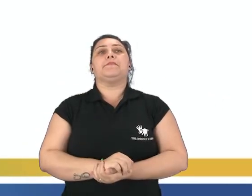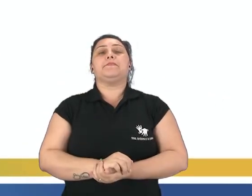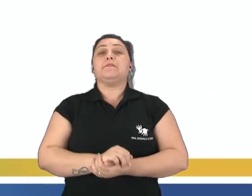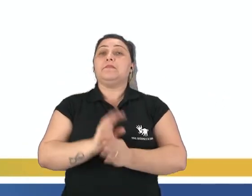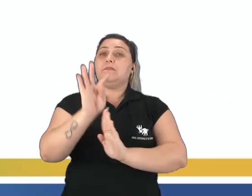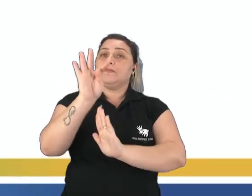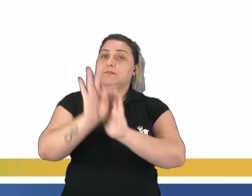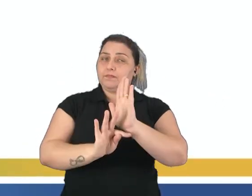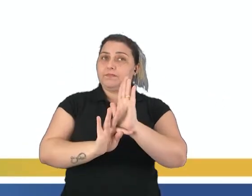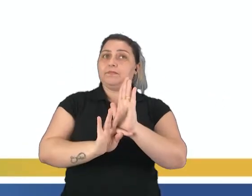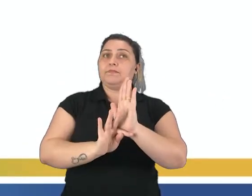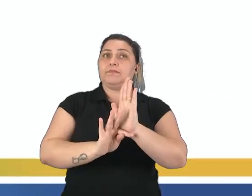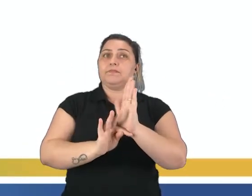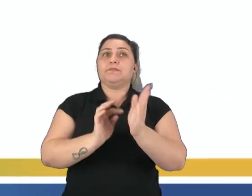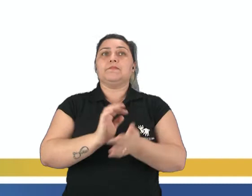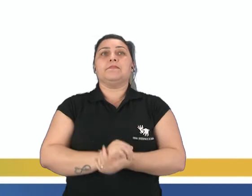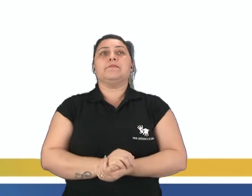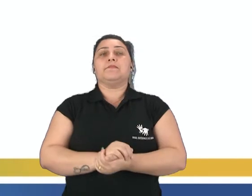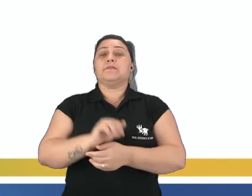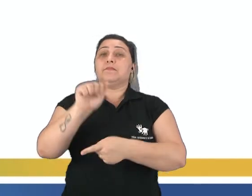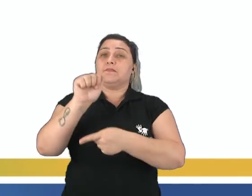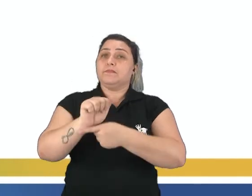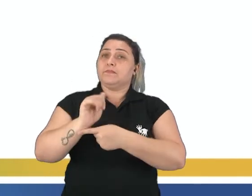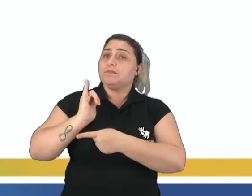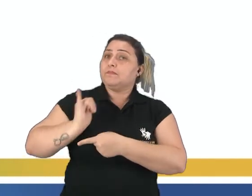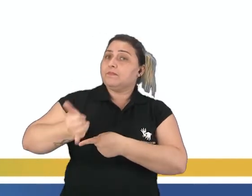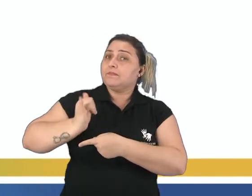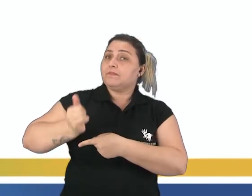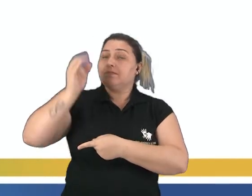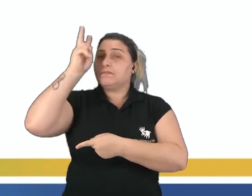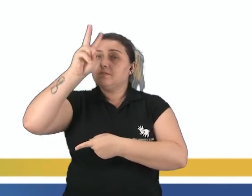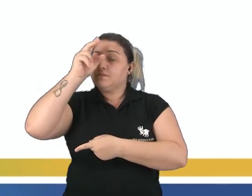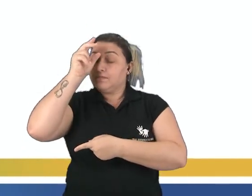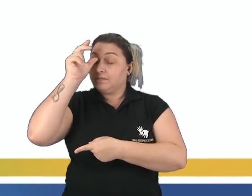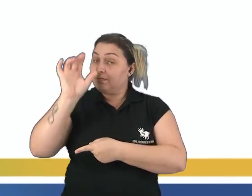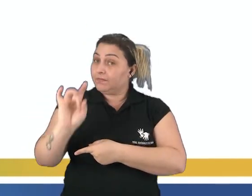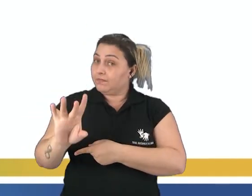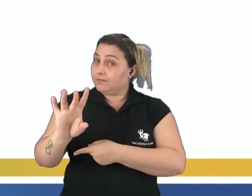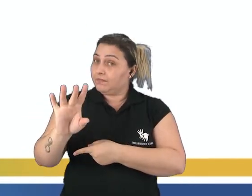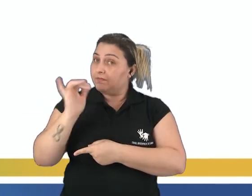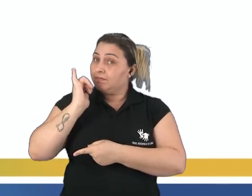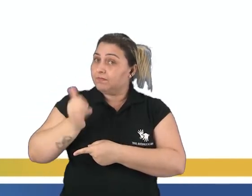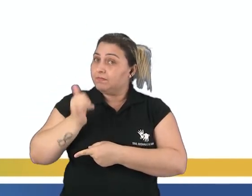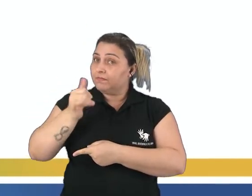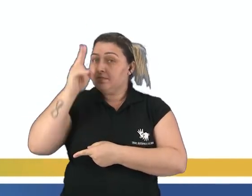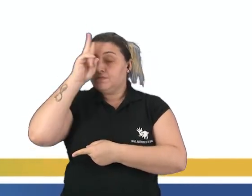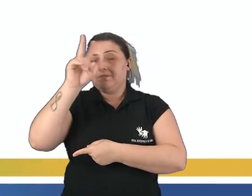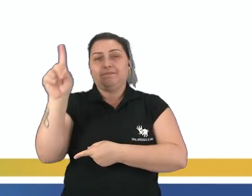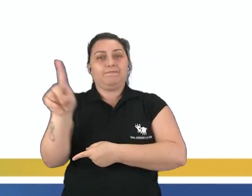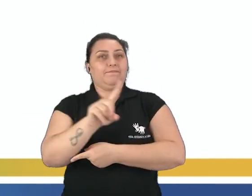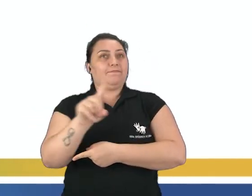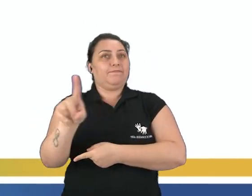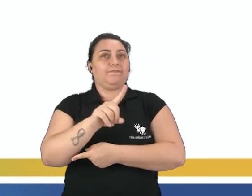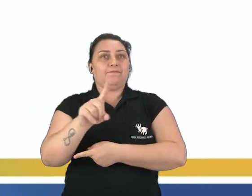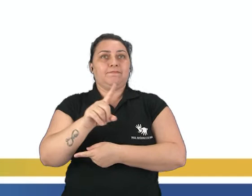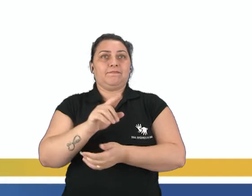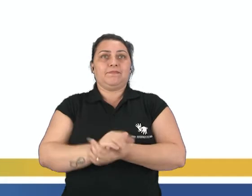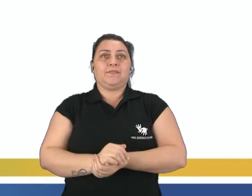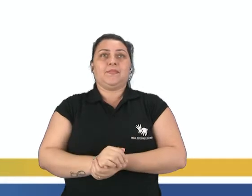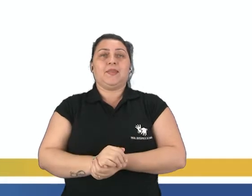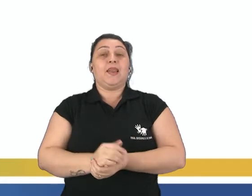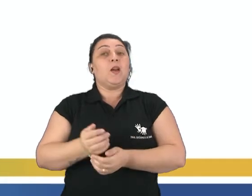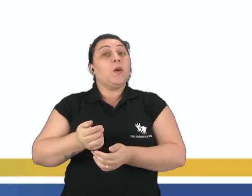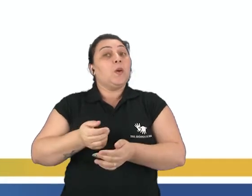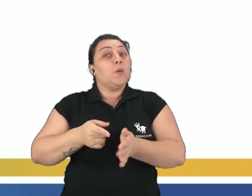Esse texto serve para contar uma história? Ele está apenas contando uma história? Não, ele está dando